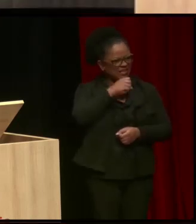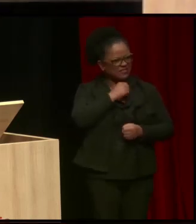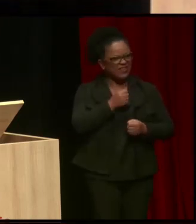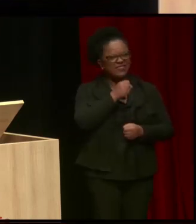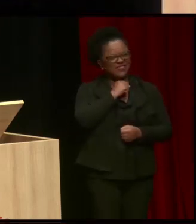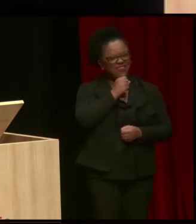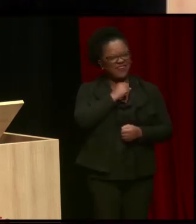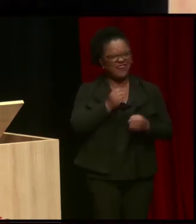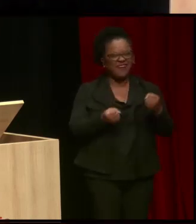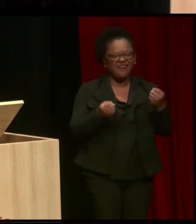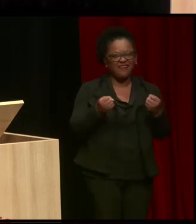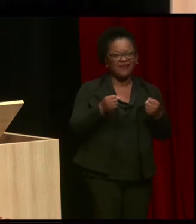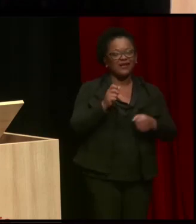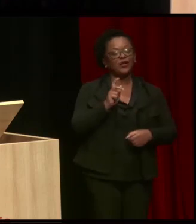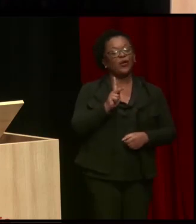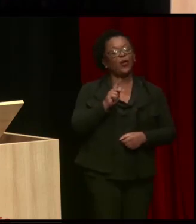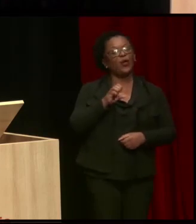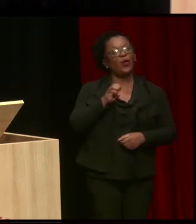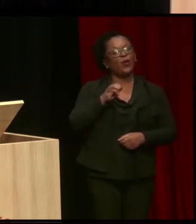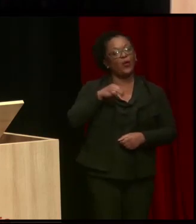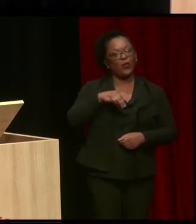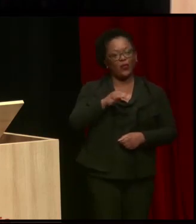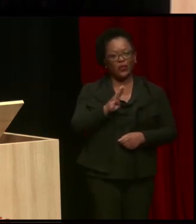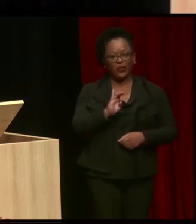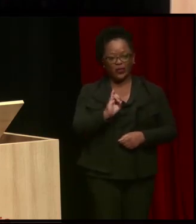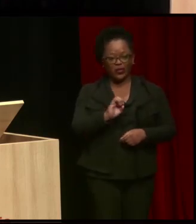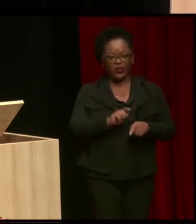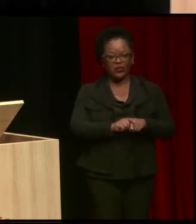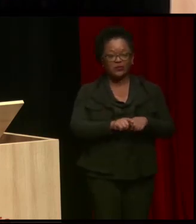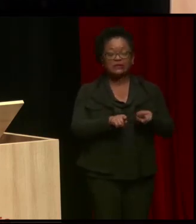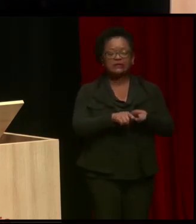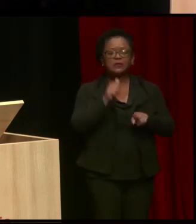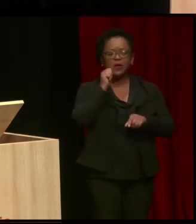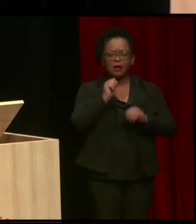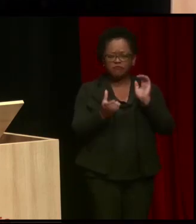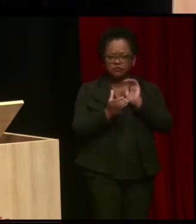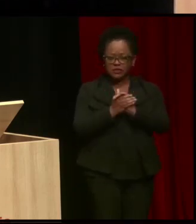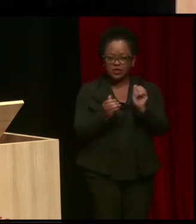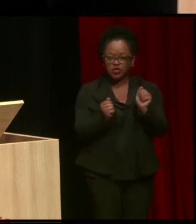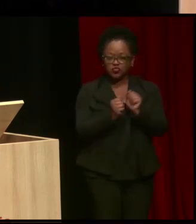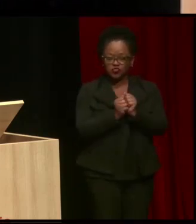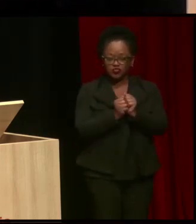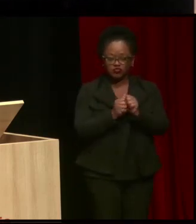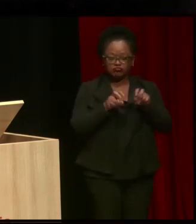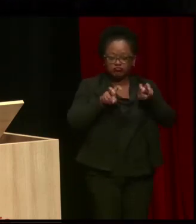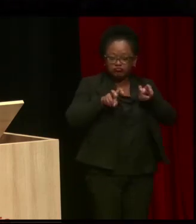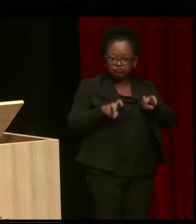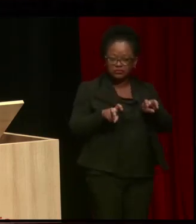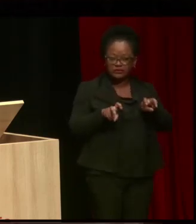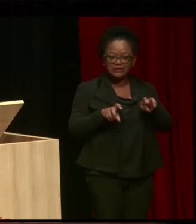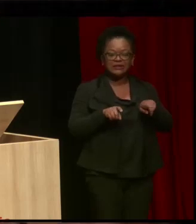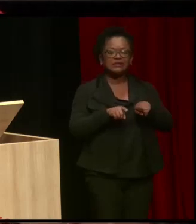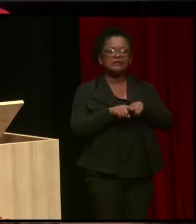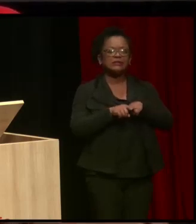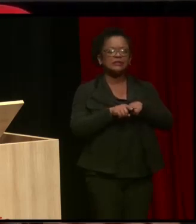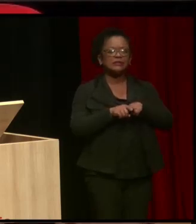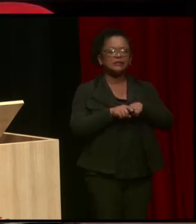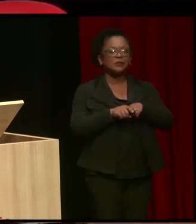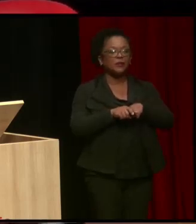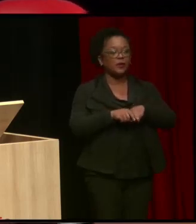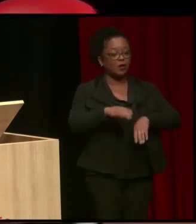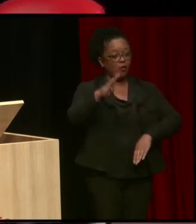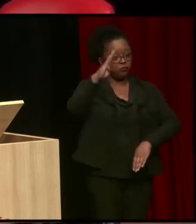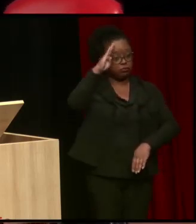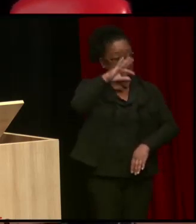carro. Estava dirigindo a Kombi, minha esposa estava do meu lado, aí o guarda, né, parou a gente, porque